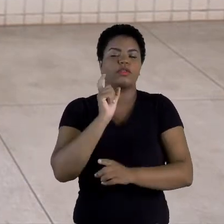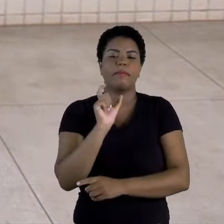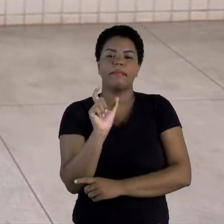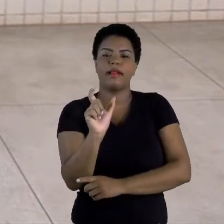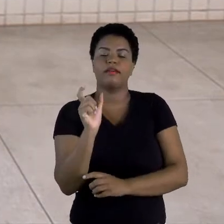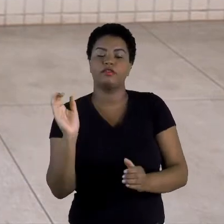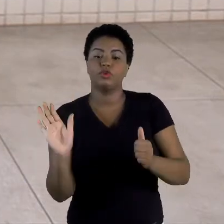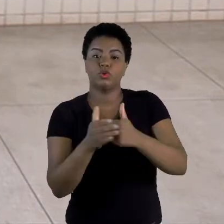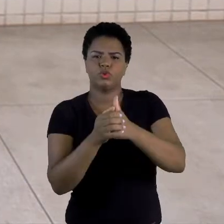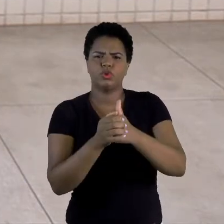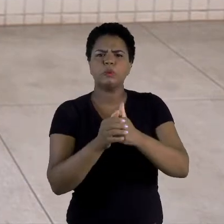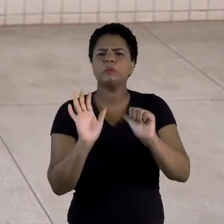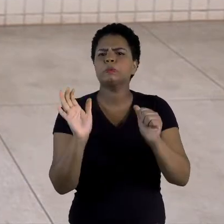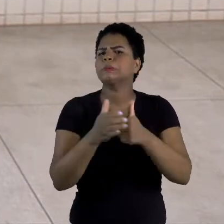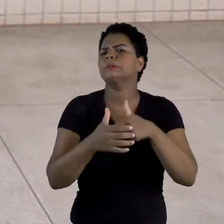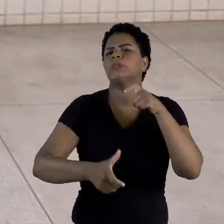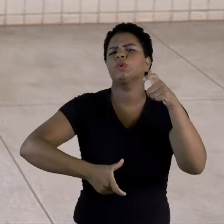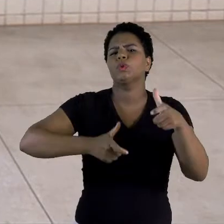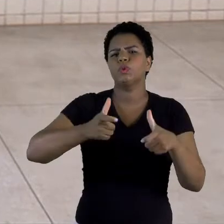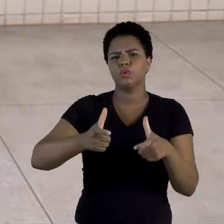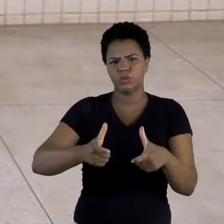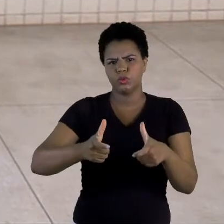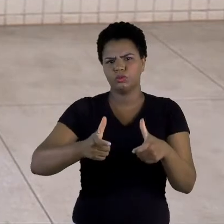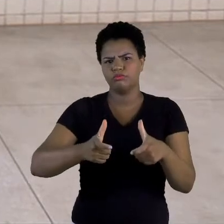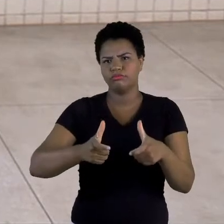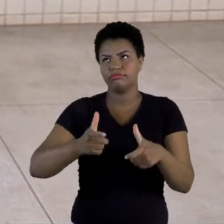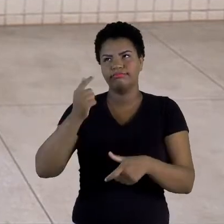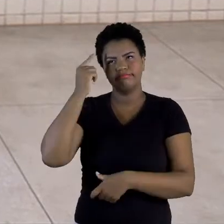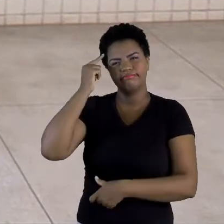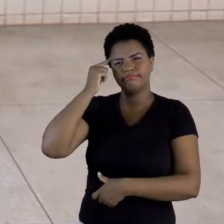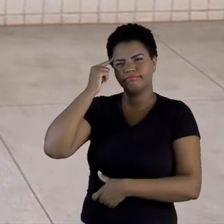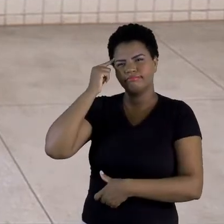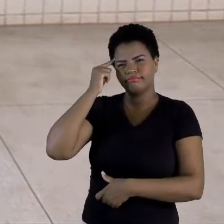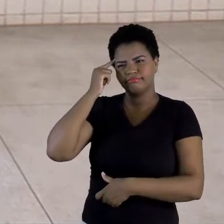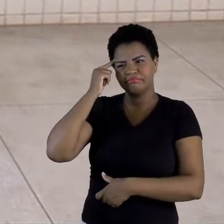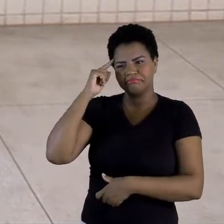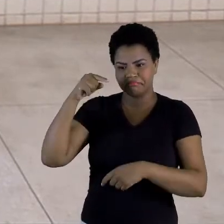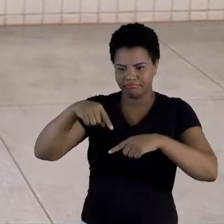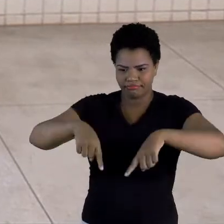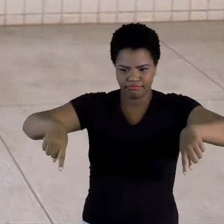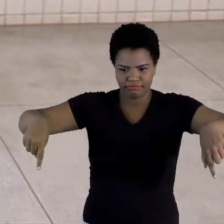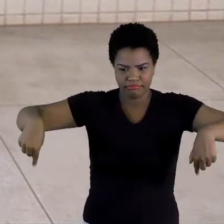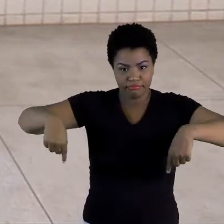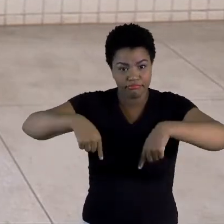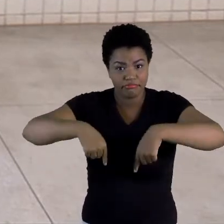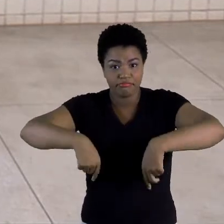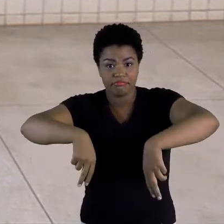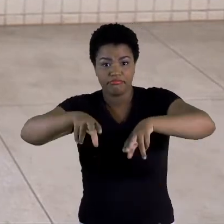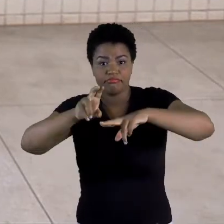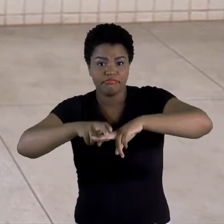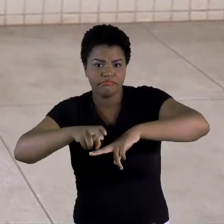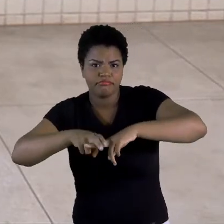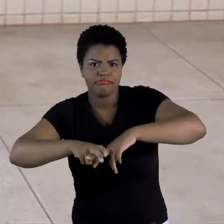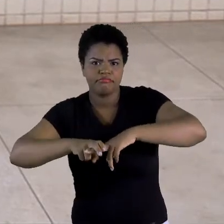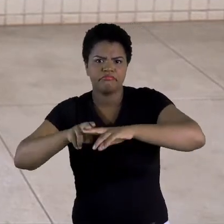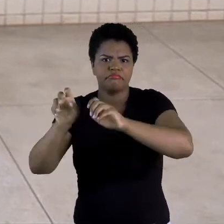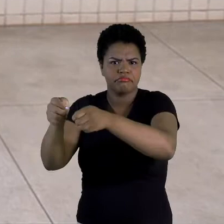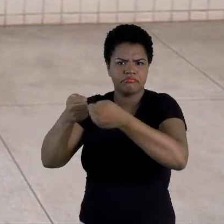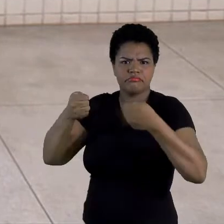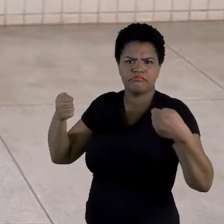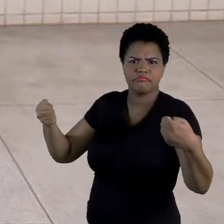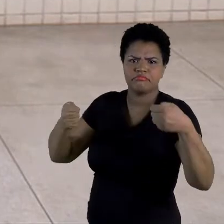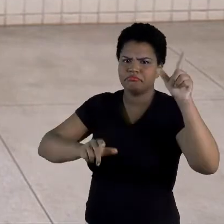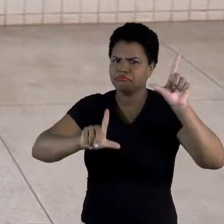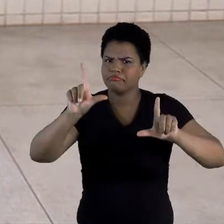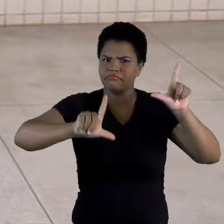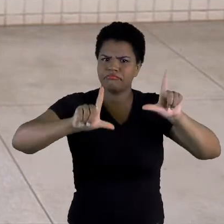mesmo. Escondidas aonde? Pensaram aonde? Será que está na sala? No sofá? No armário? Vai estar na TV? Onde